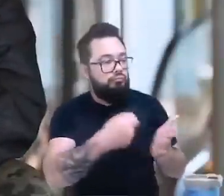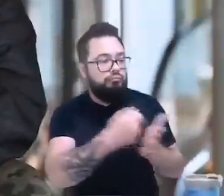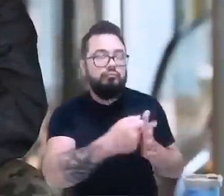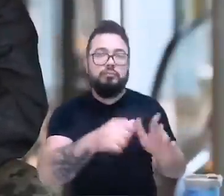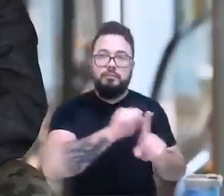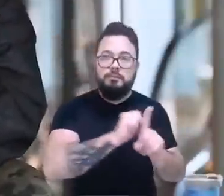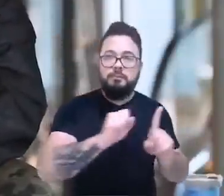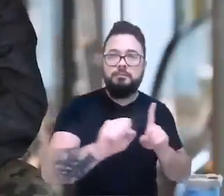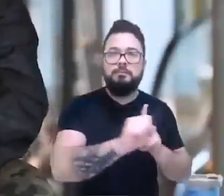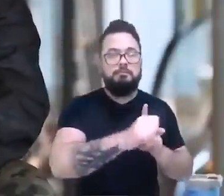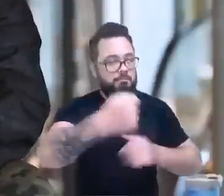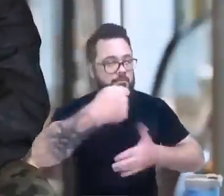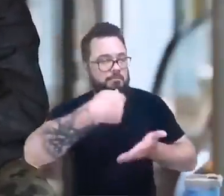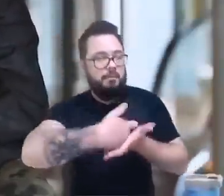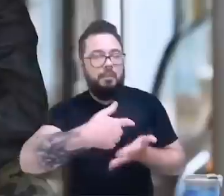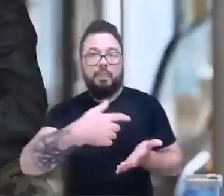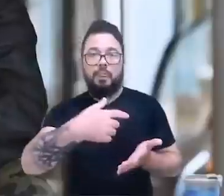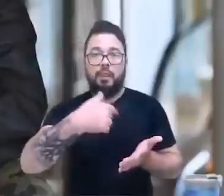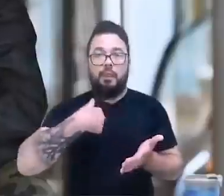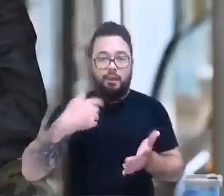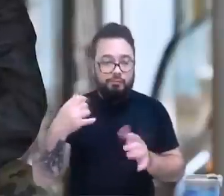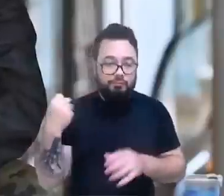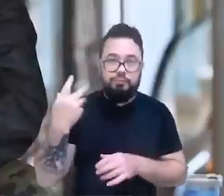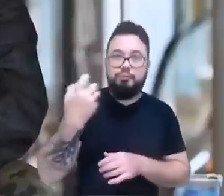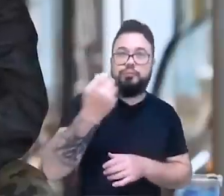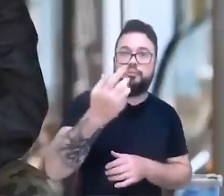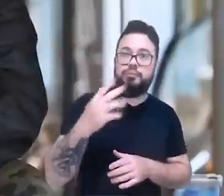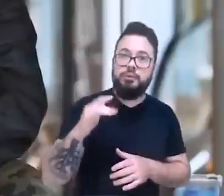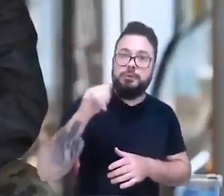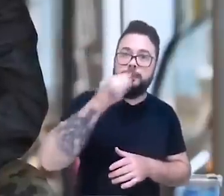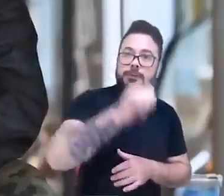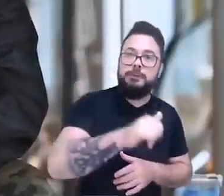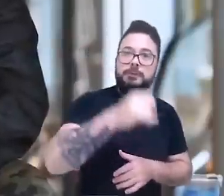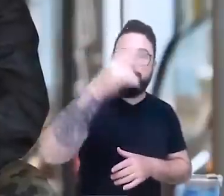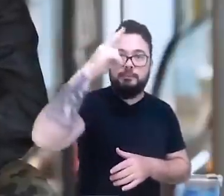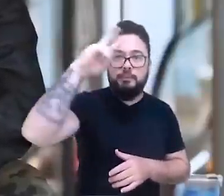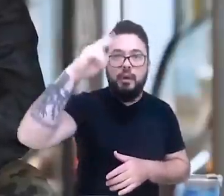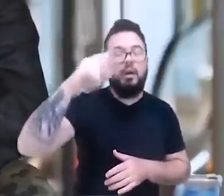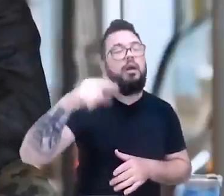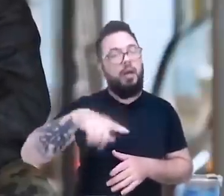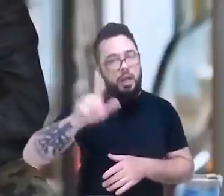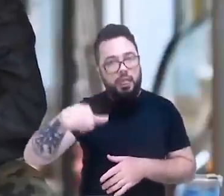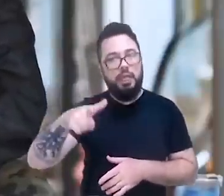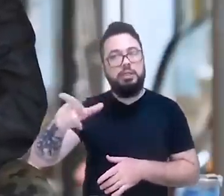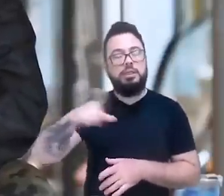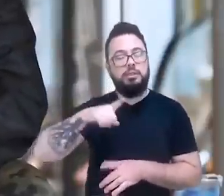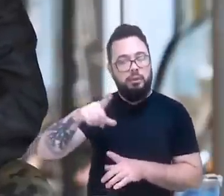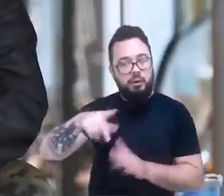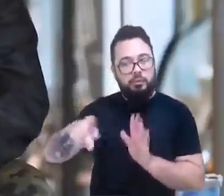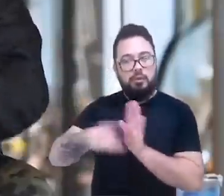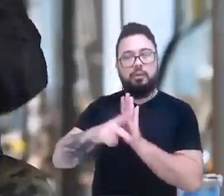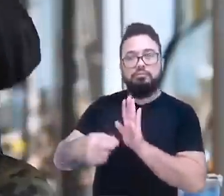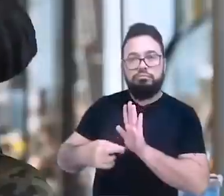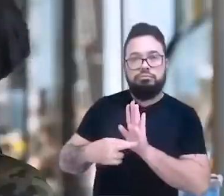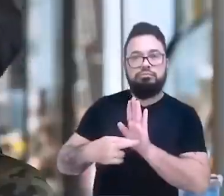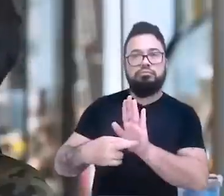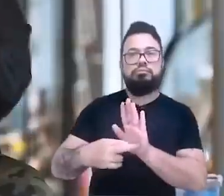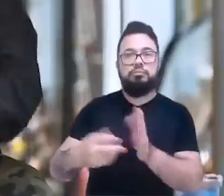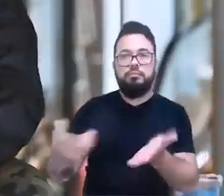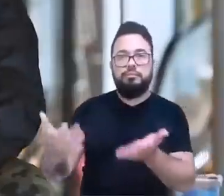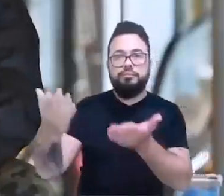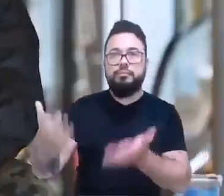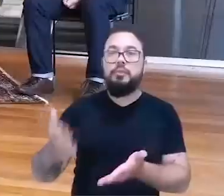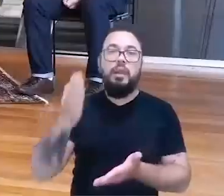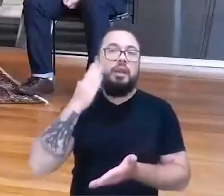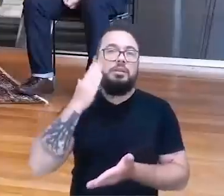e depois lá ele falou vai ter que ter um cara aqui que seja um cara representante do Brasil de favela que seja um